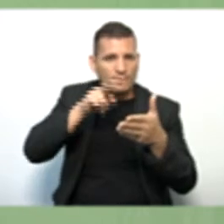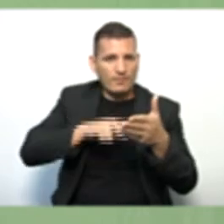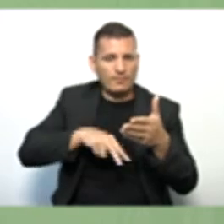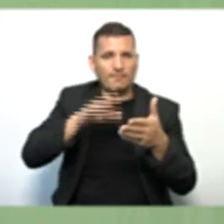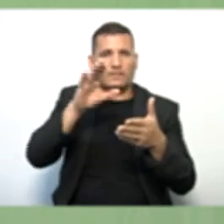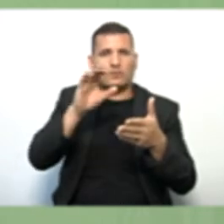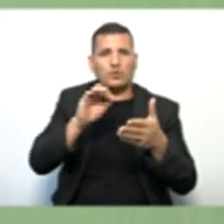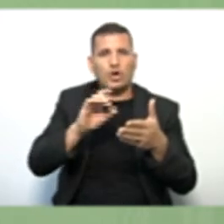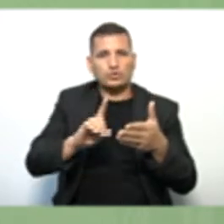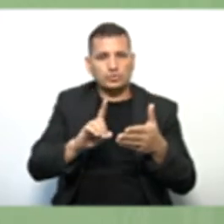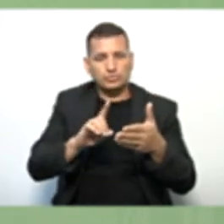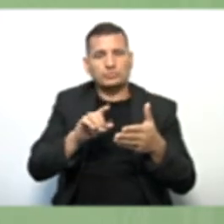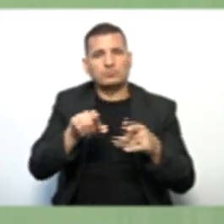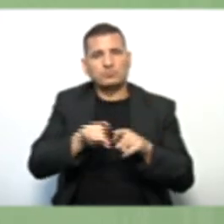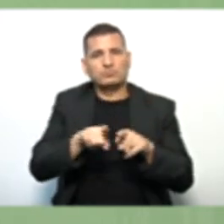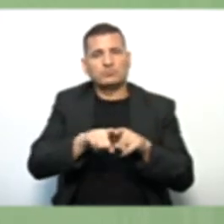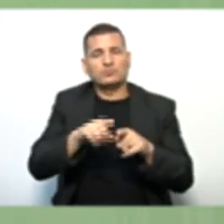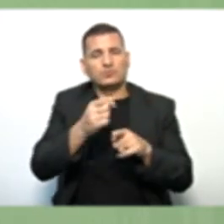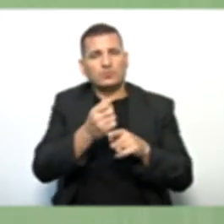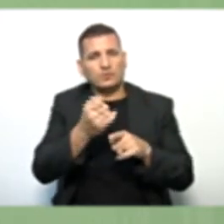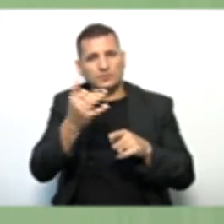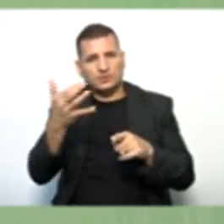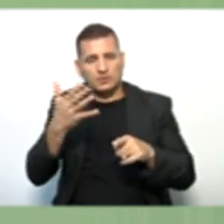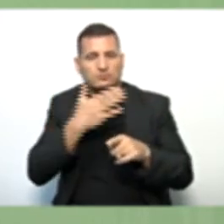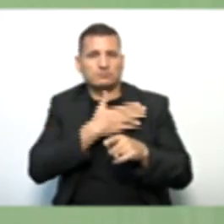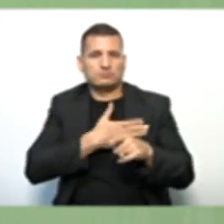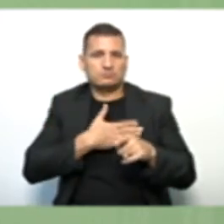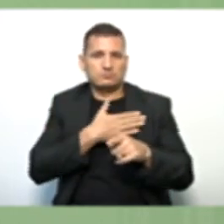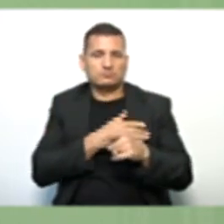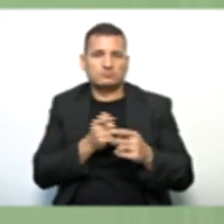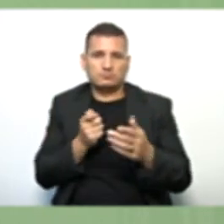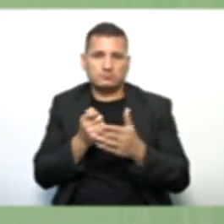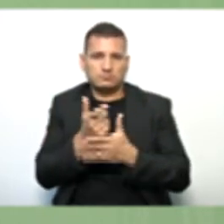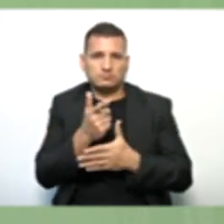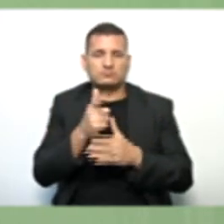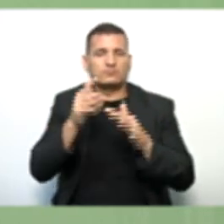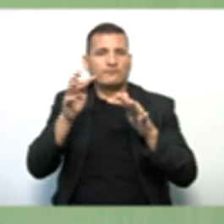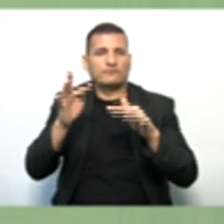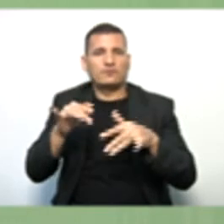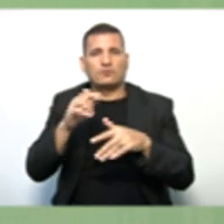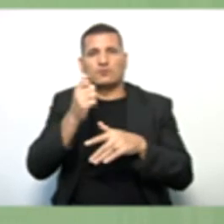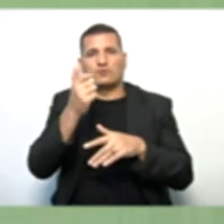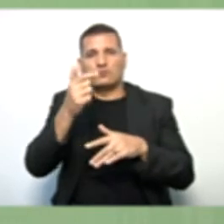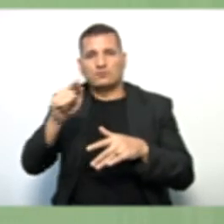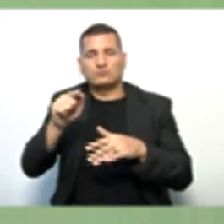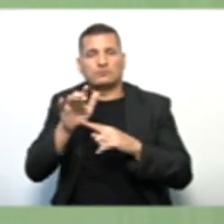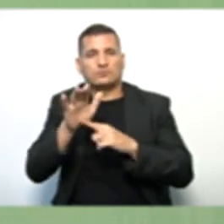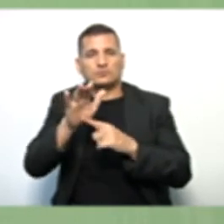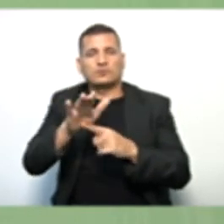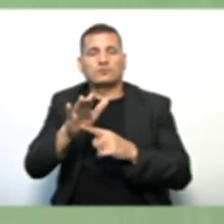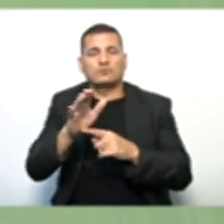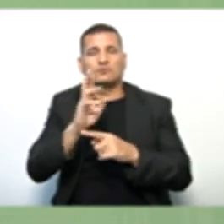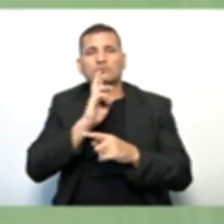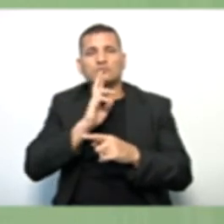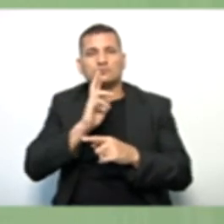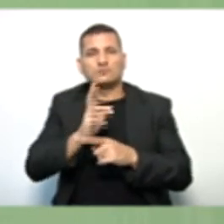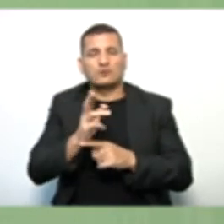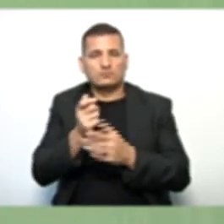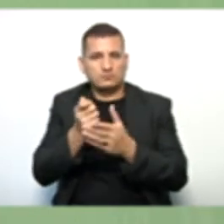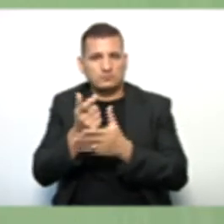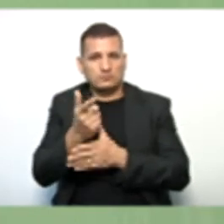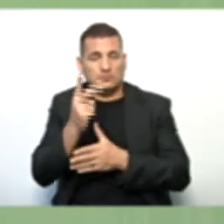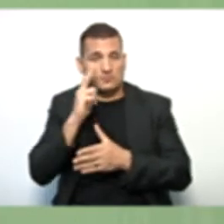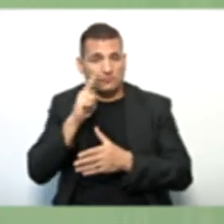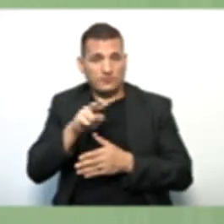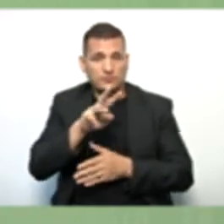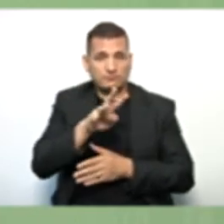a quantidade que gostaria de comprar. E ao final do algoritmo, mostrar o resultado dessa compra. Considere a tabela